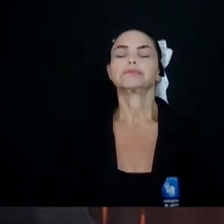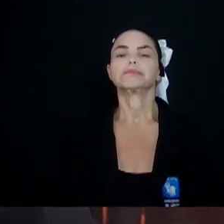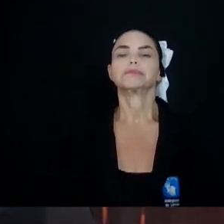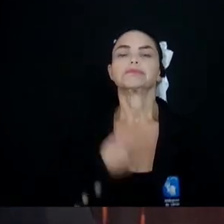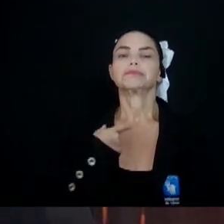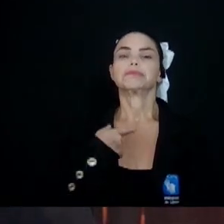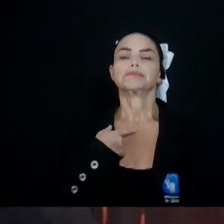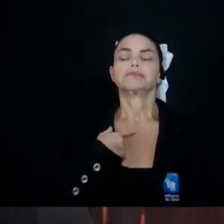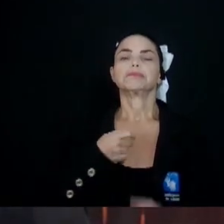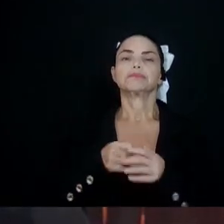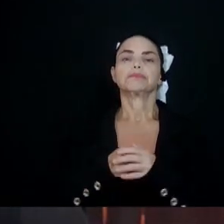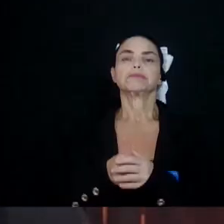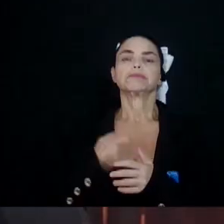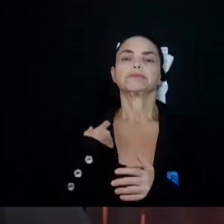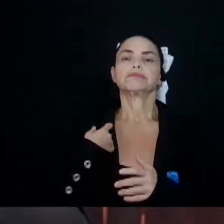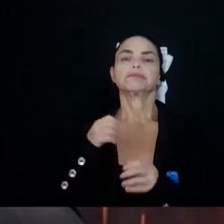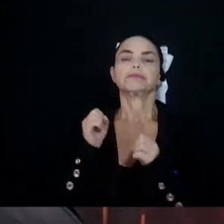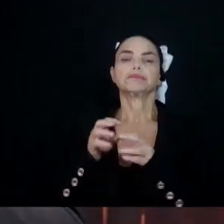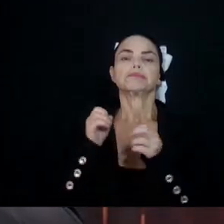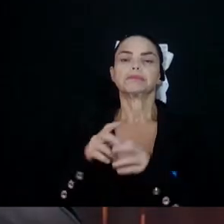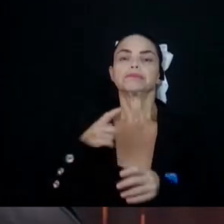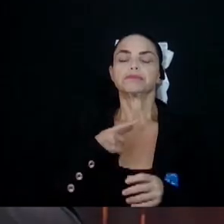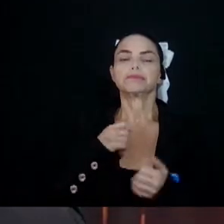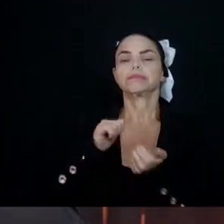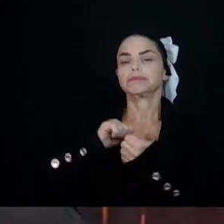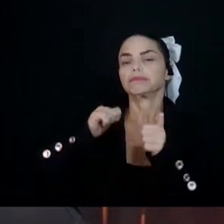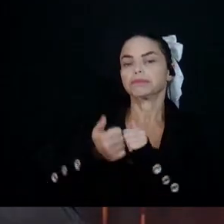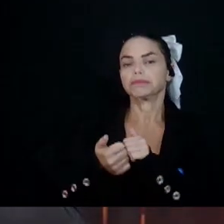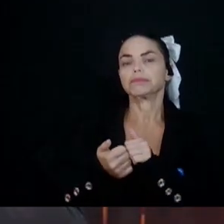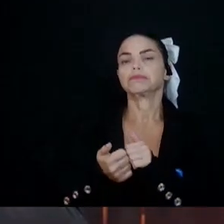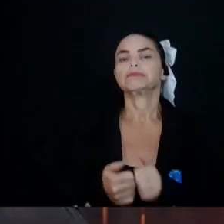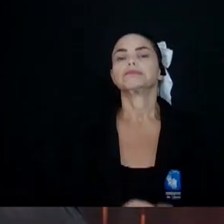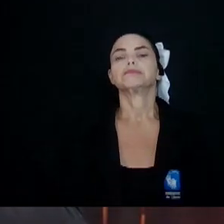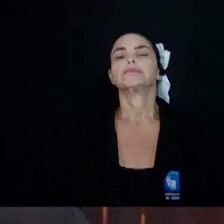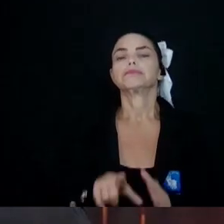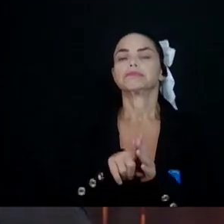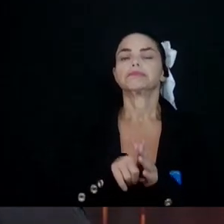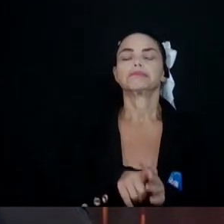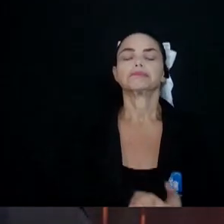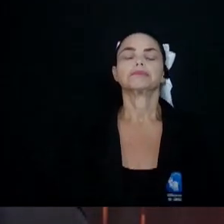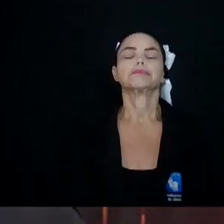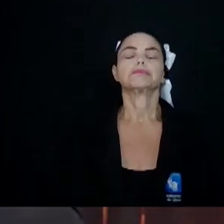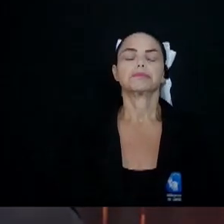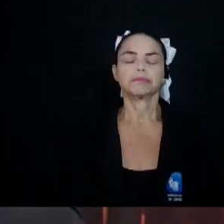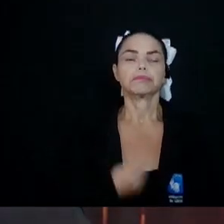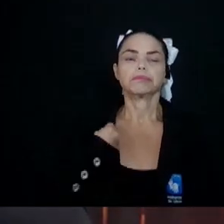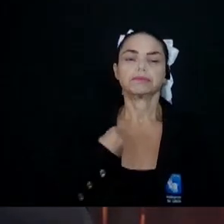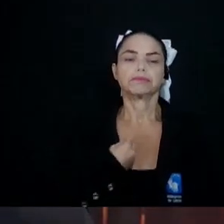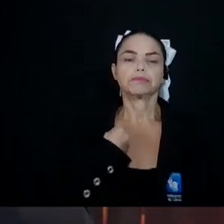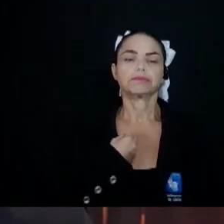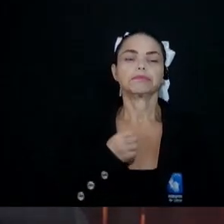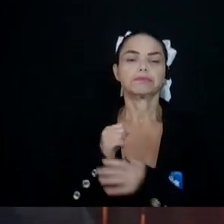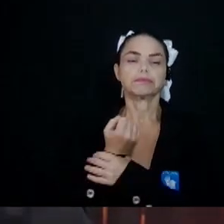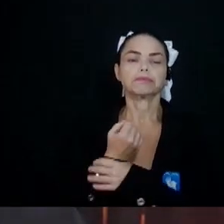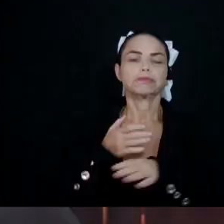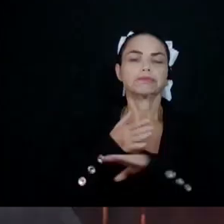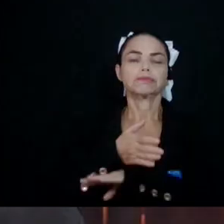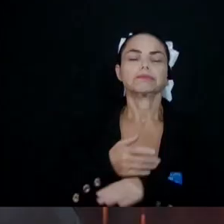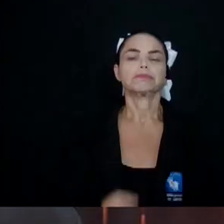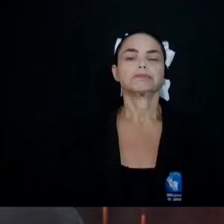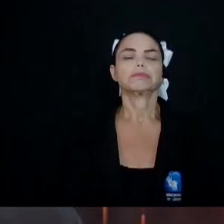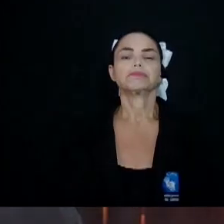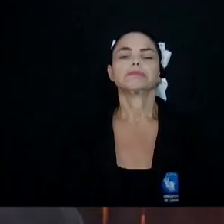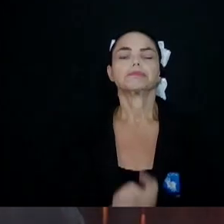conteúdo educativo vão ter que se adequar a essa lei, né, para poder garantir o acesso e não serem